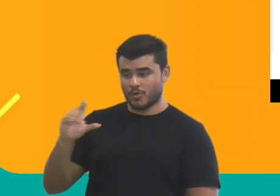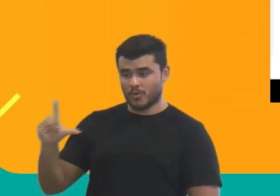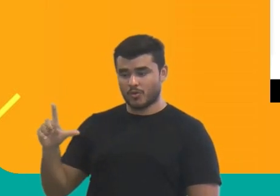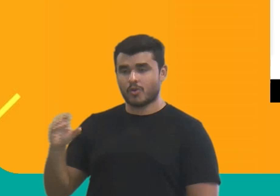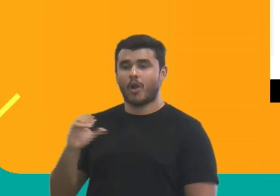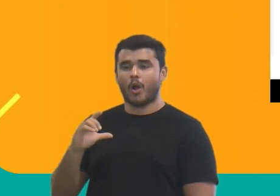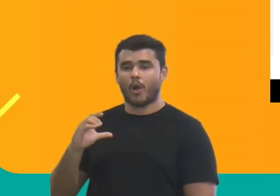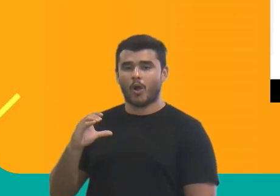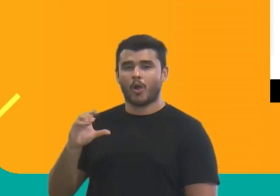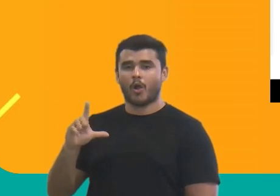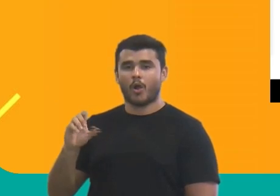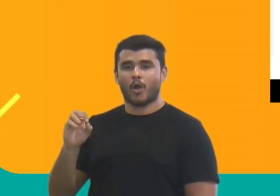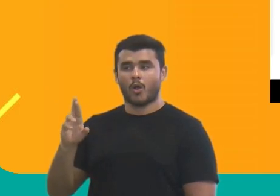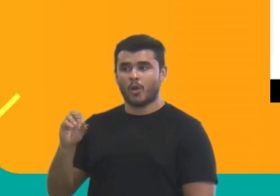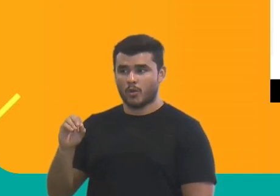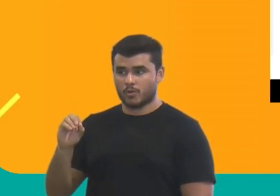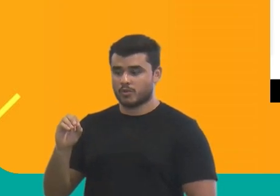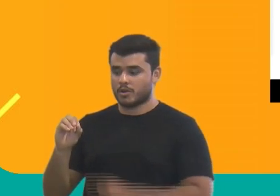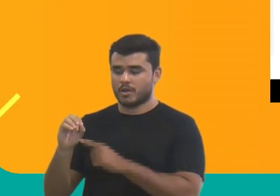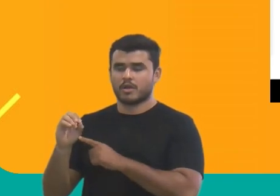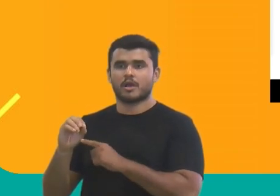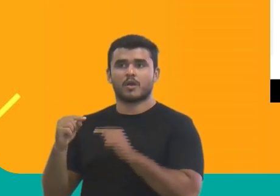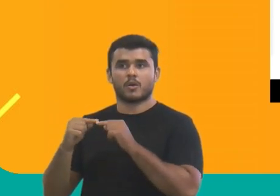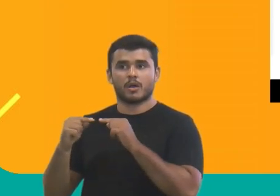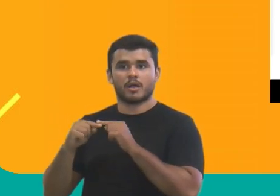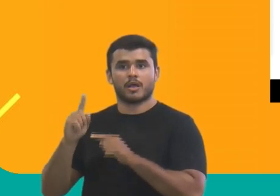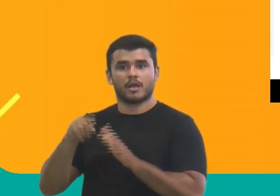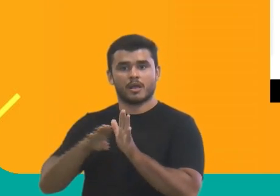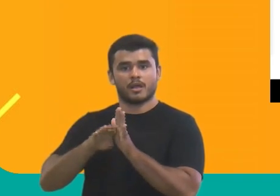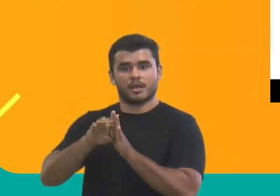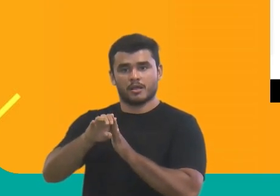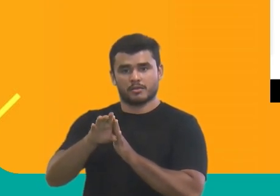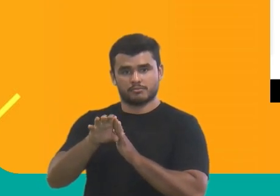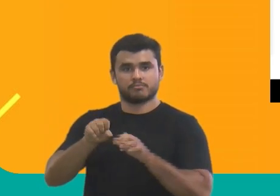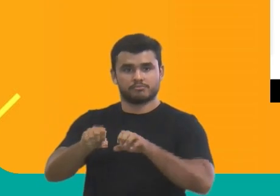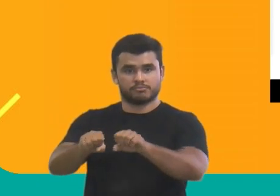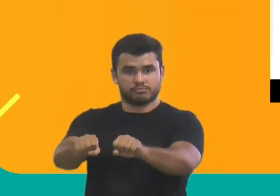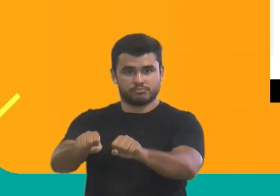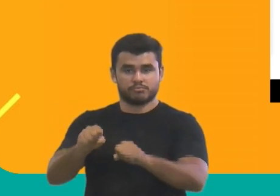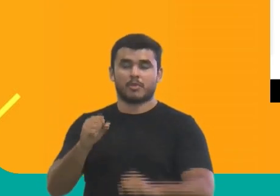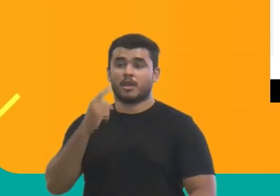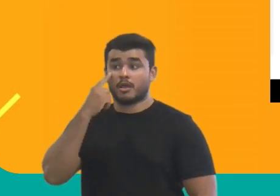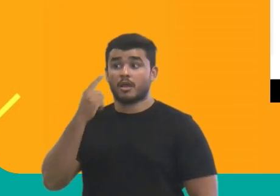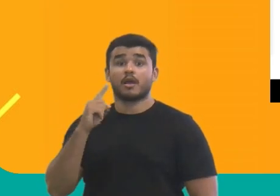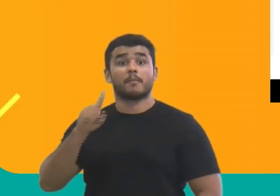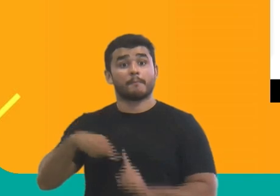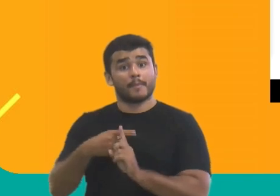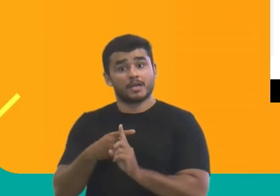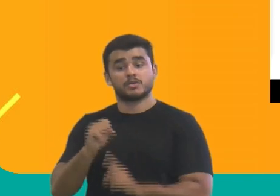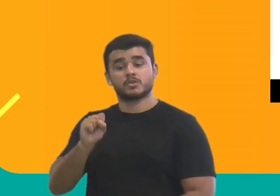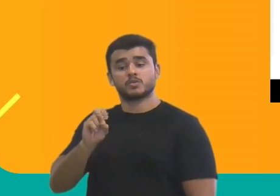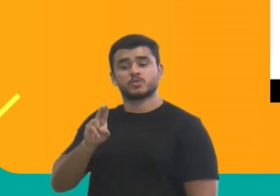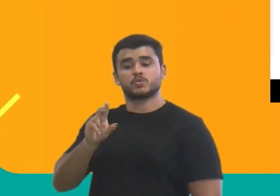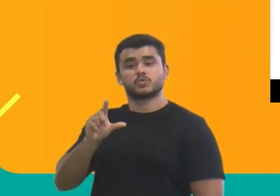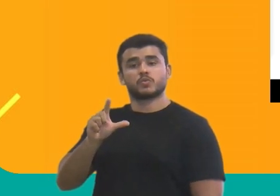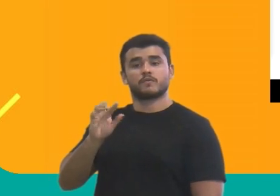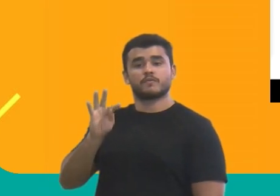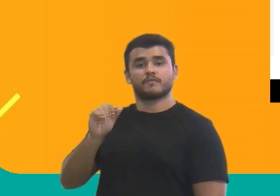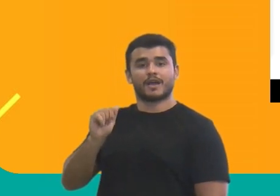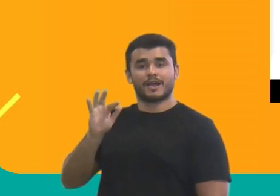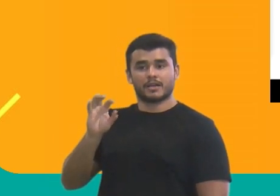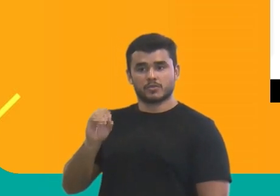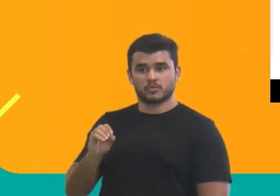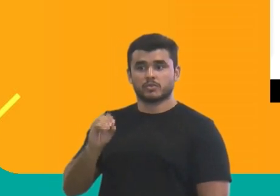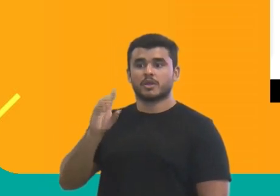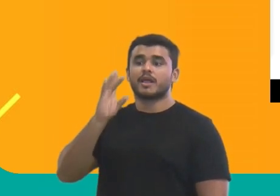hipoclorito, bactericida. Tá? E o sulfato de alumínio é o agente grudante e o agente coagulante.